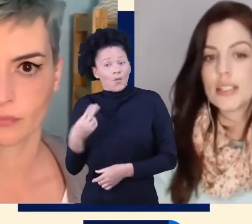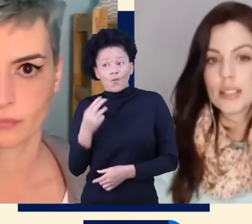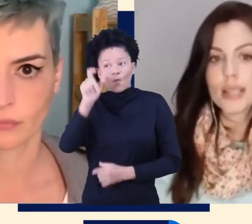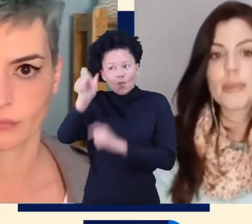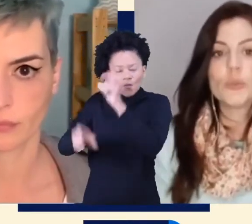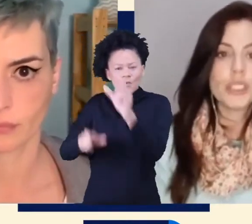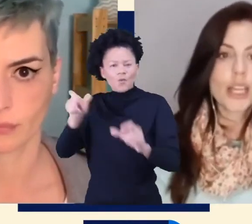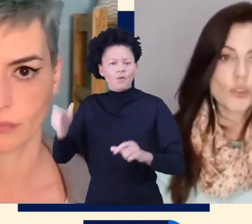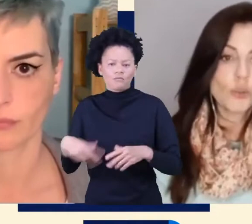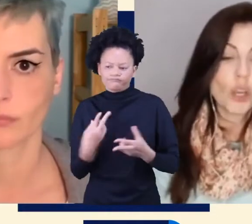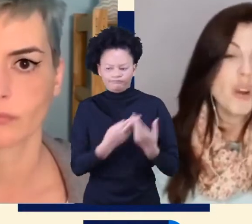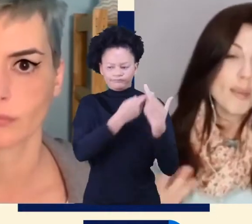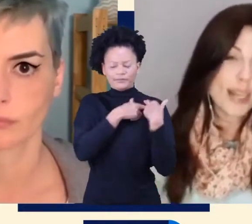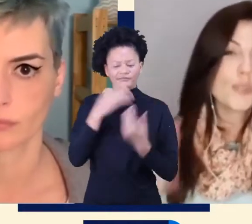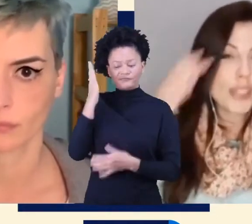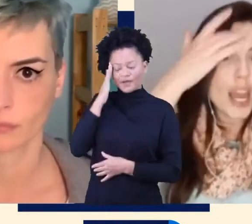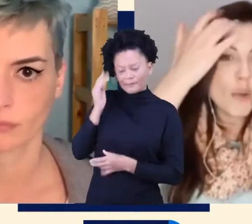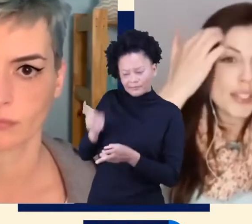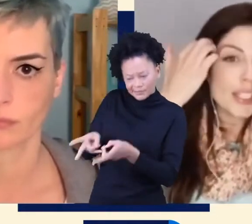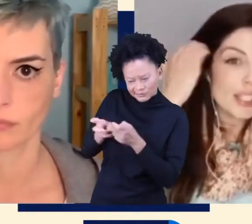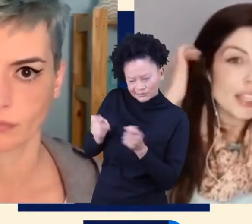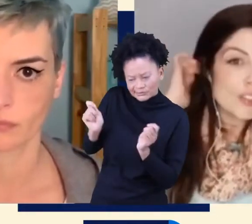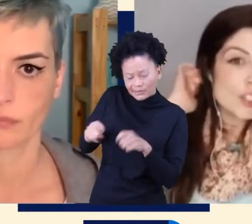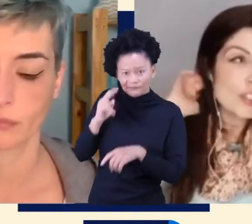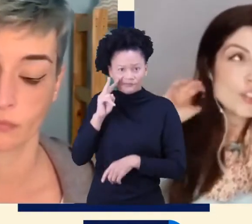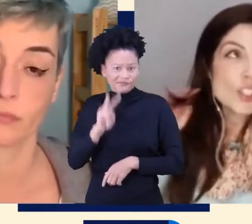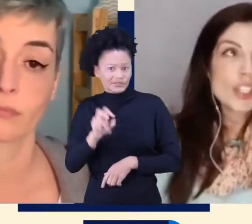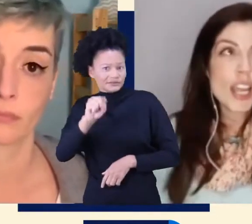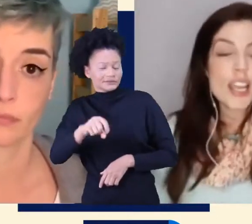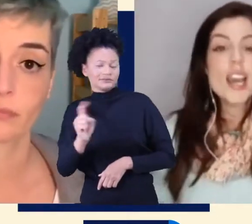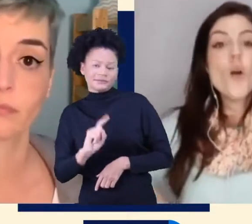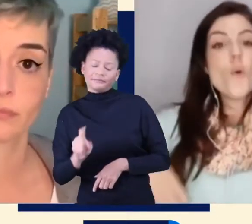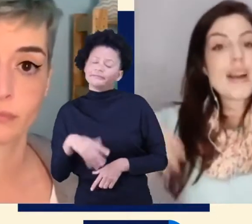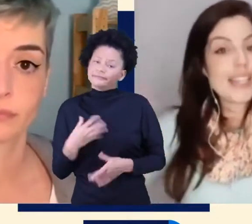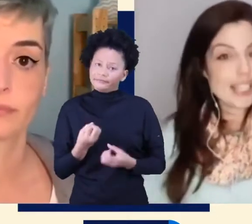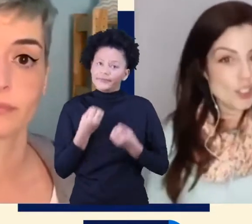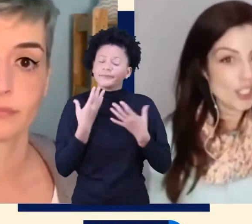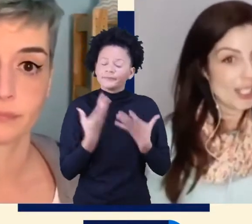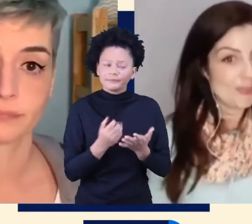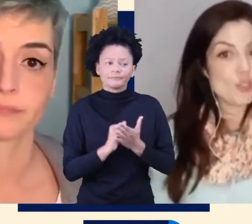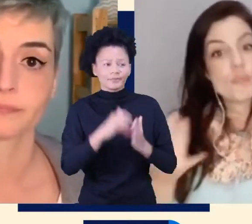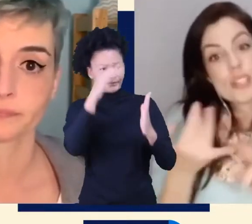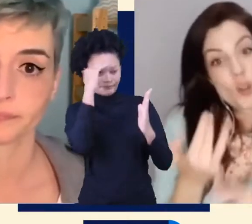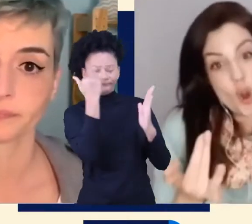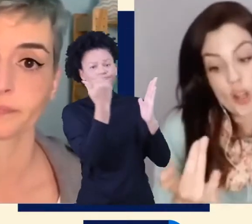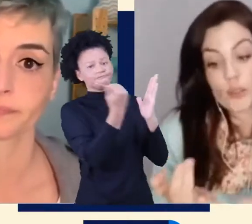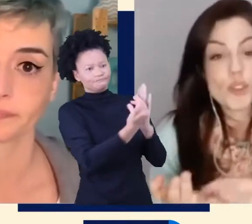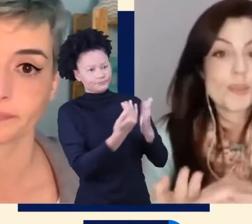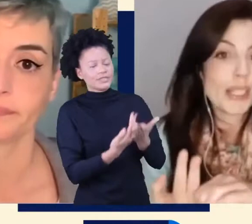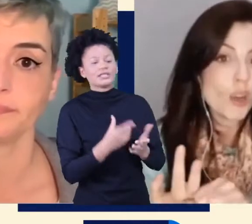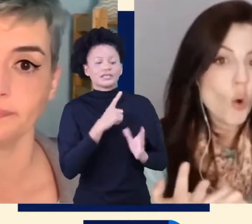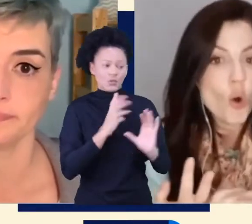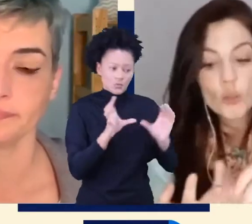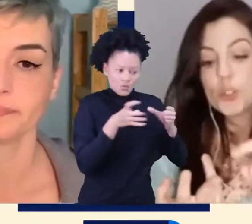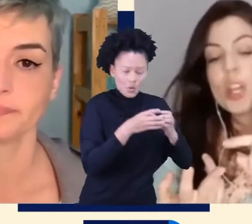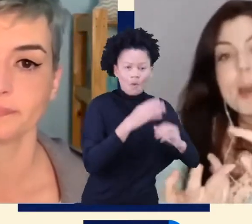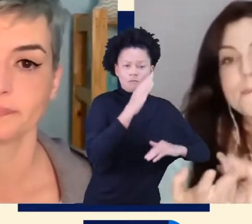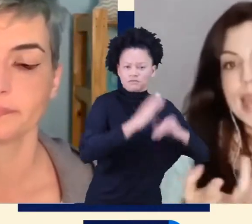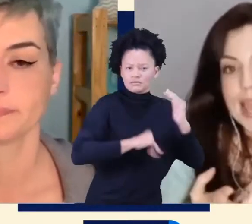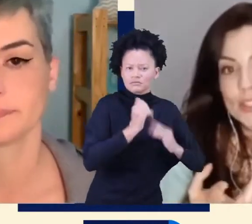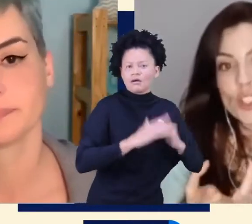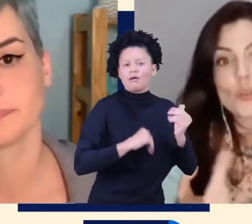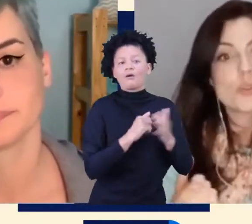se a criança tem maturidade ou não. Mas o ideal é seguir, né, gente? Se a gente tem uma grande equipe de psicólogos,